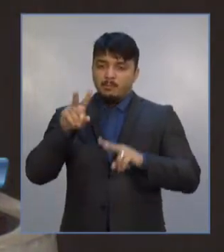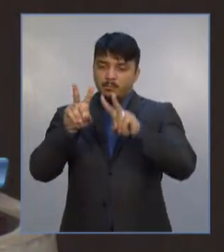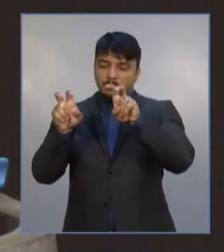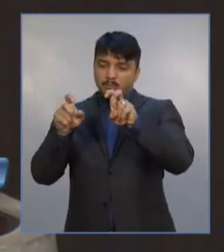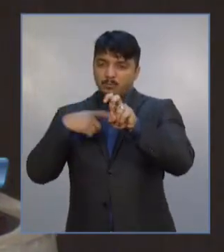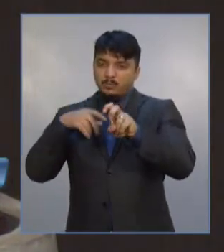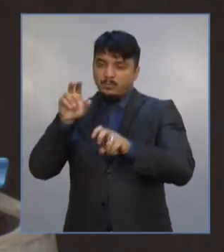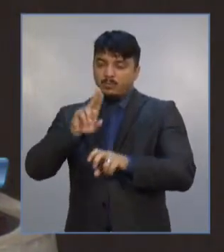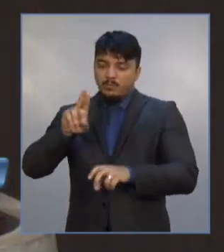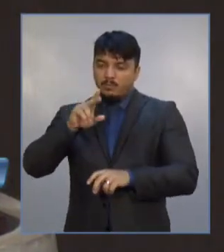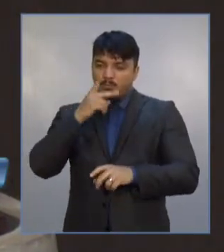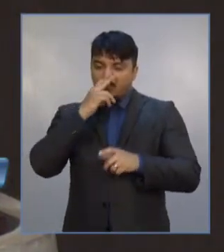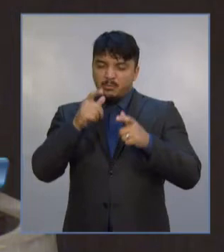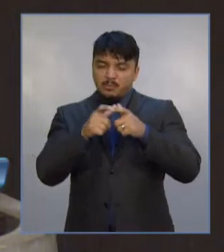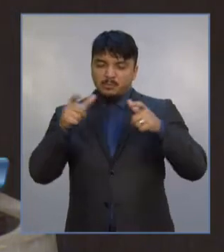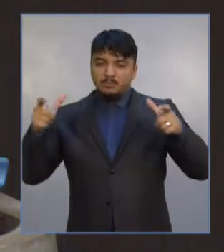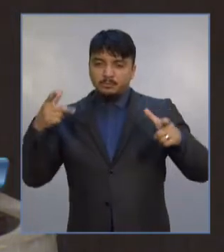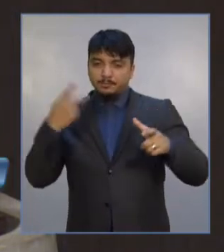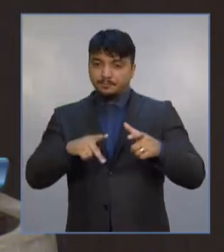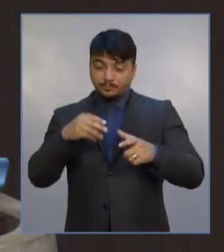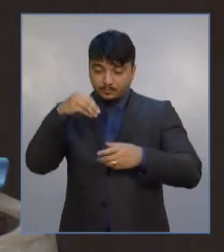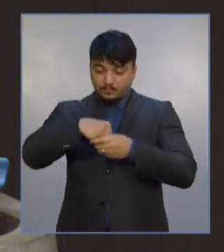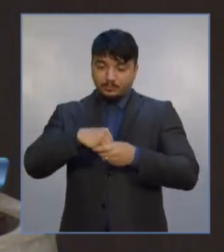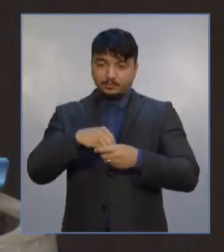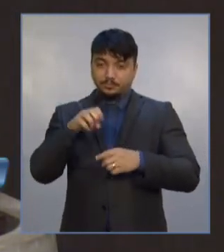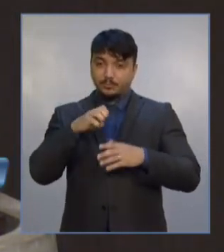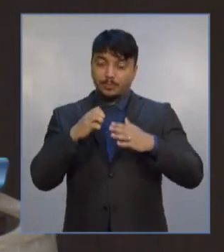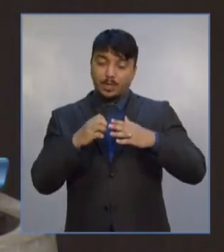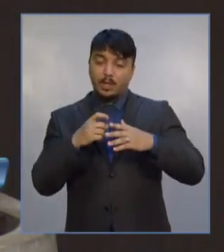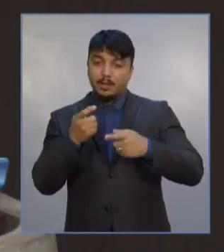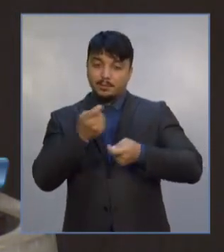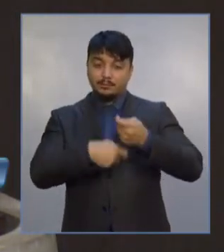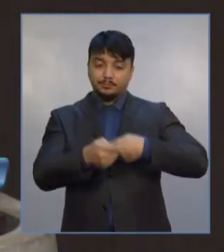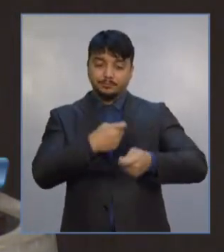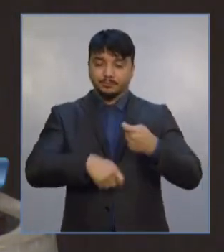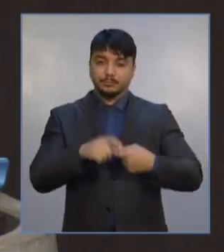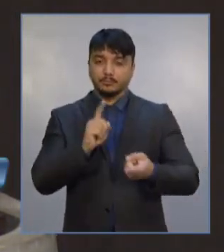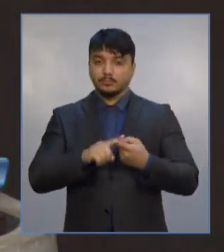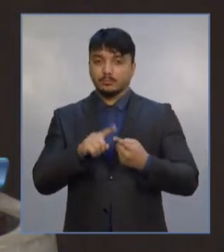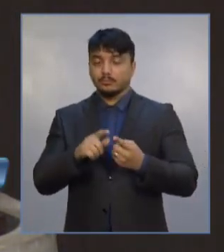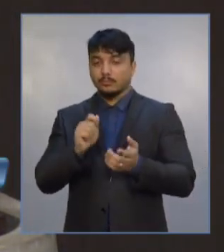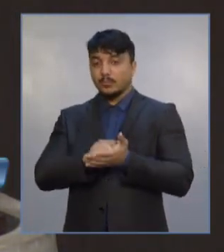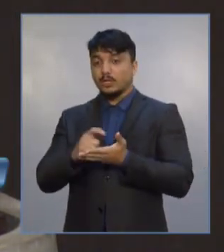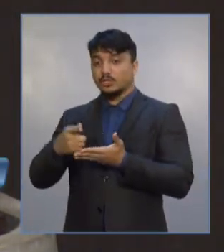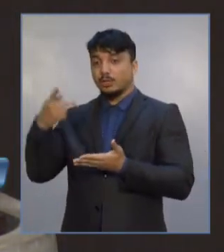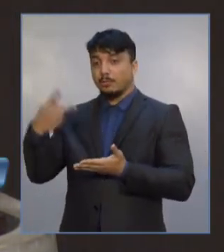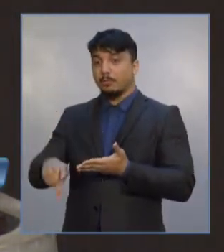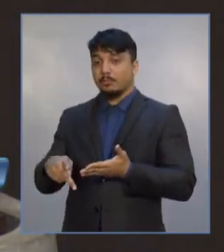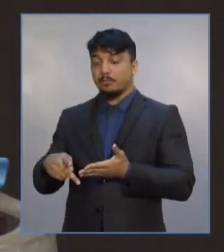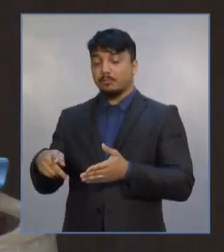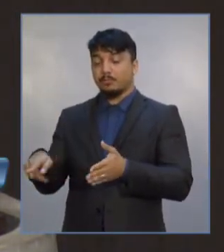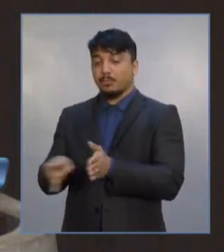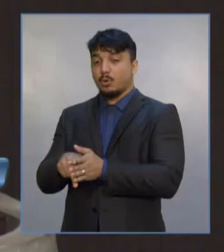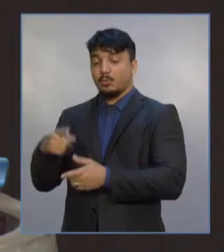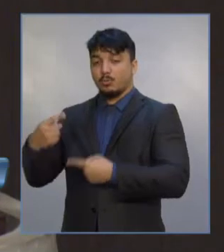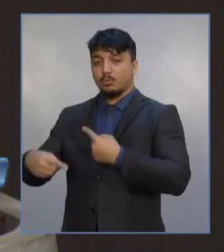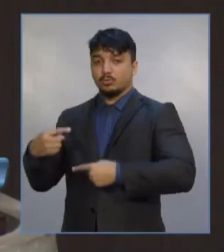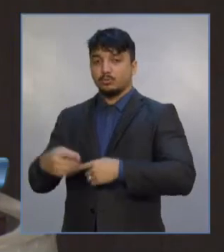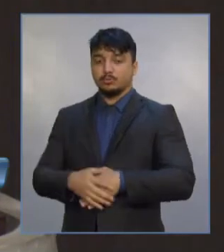de macroeconomia e da agenda política presente. É uma